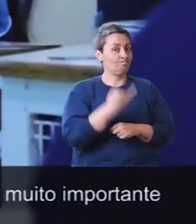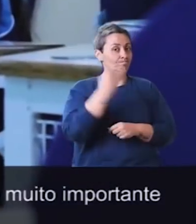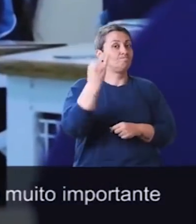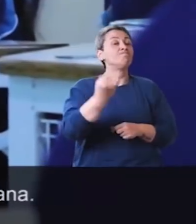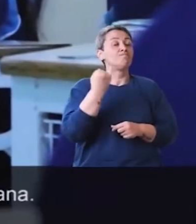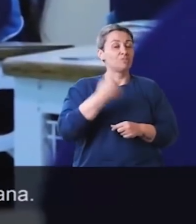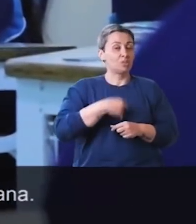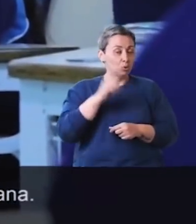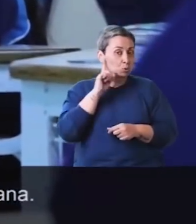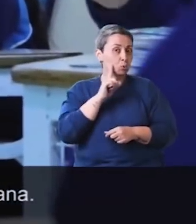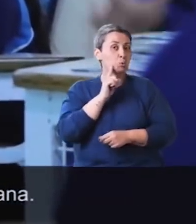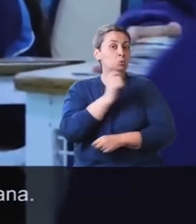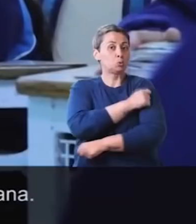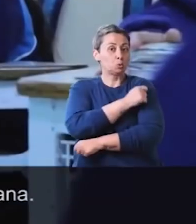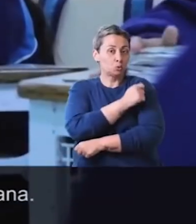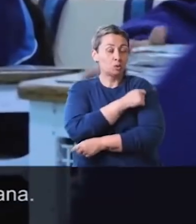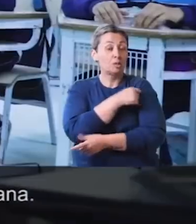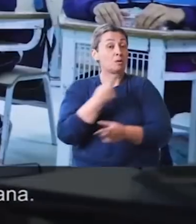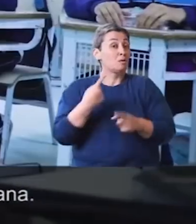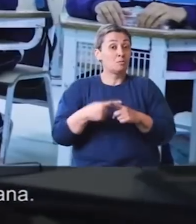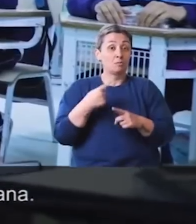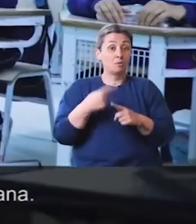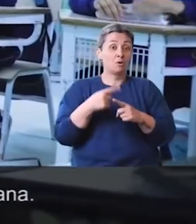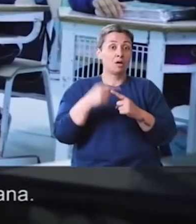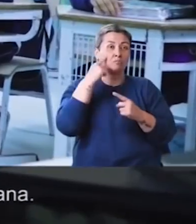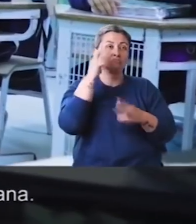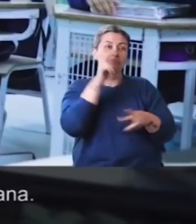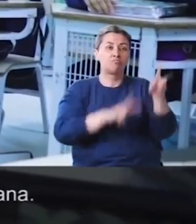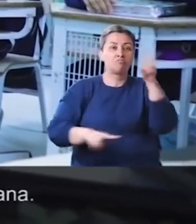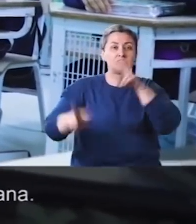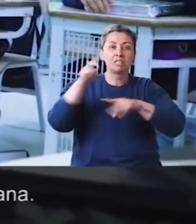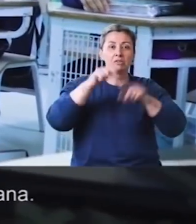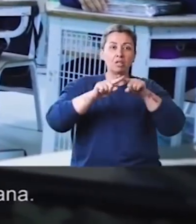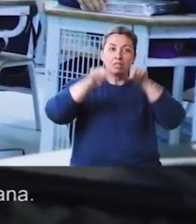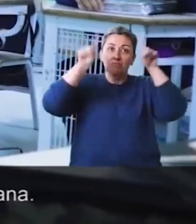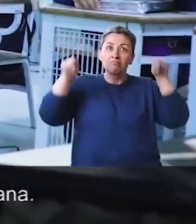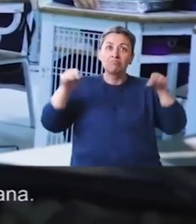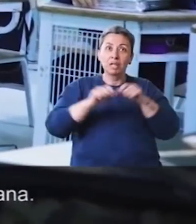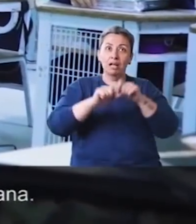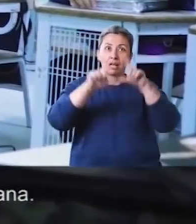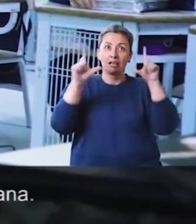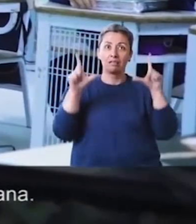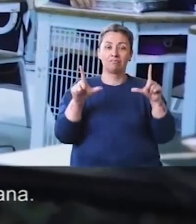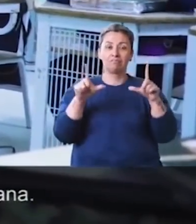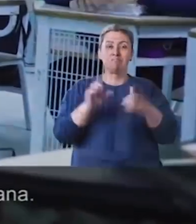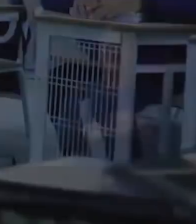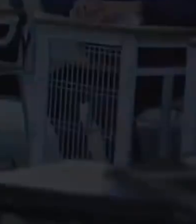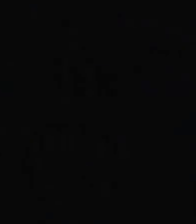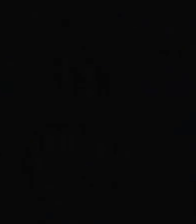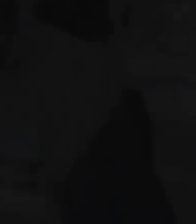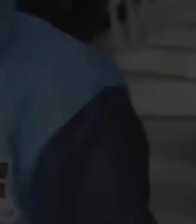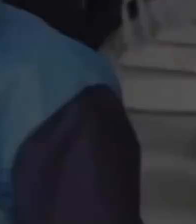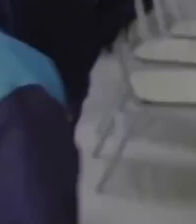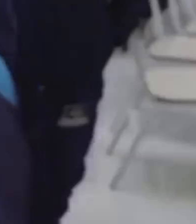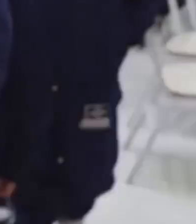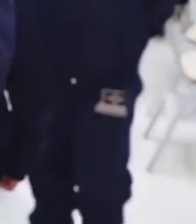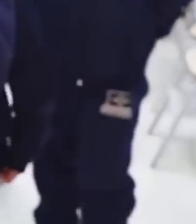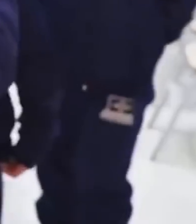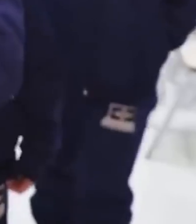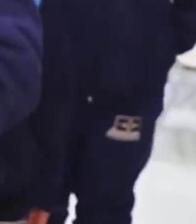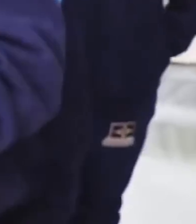muito importante para os alunos surdos, porque é bem visual, um tamanho bacana.